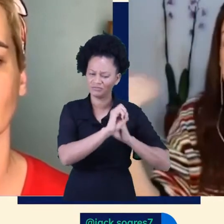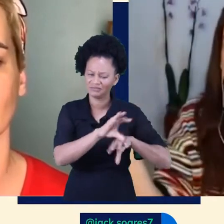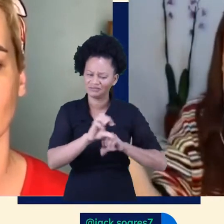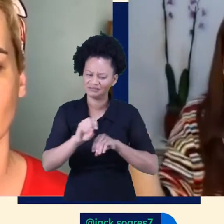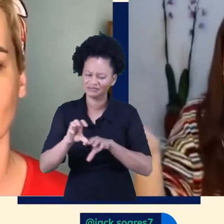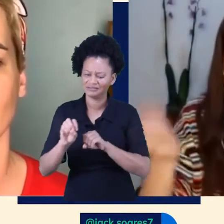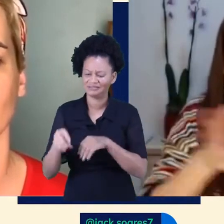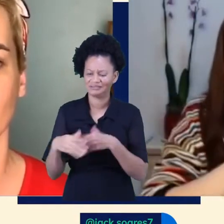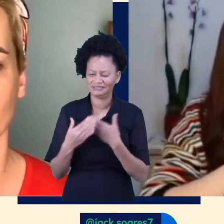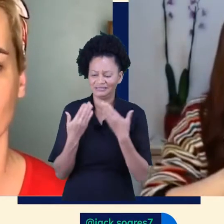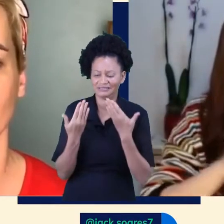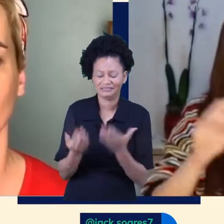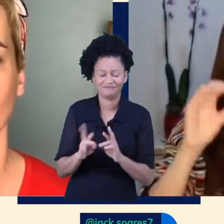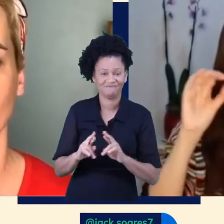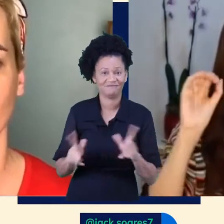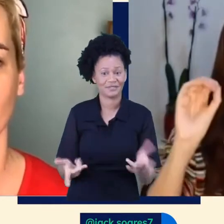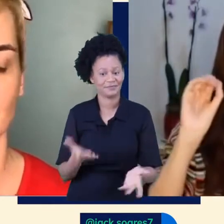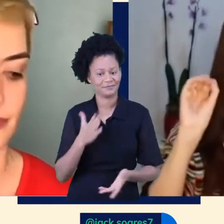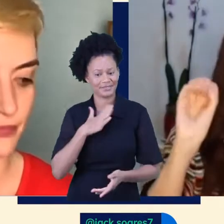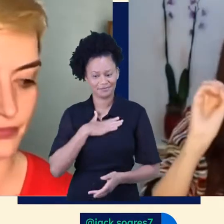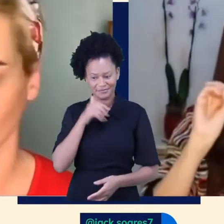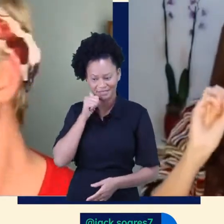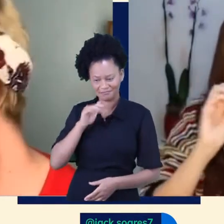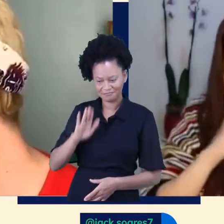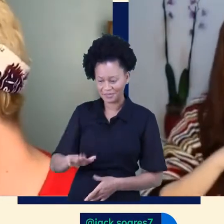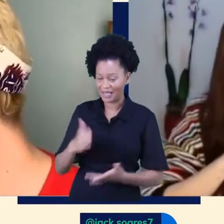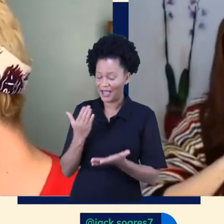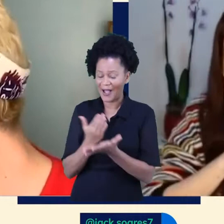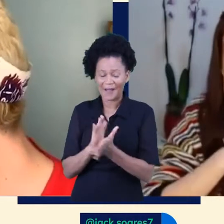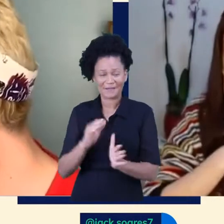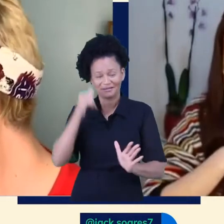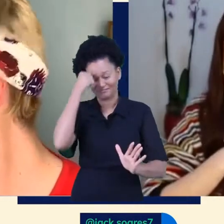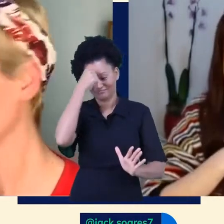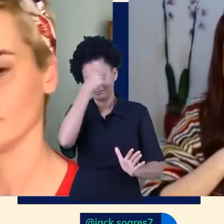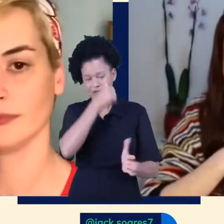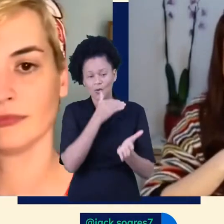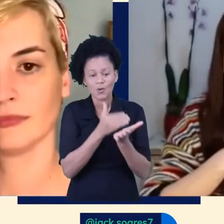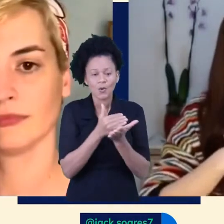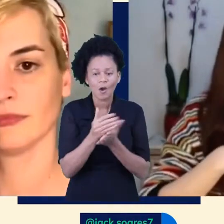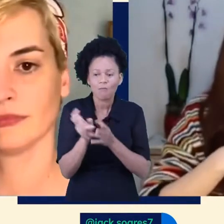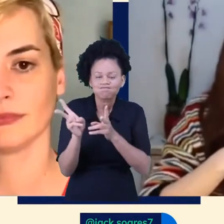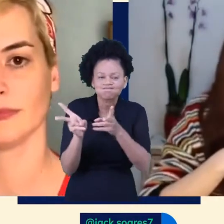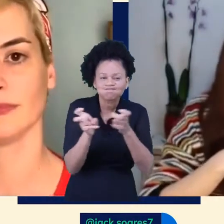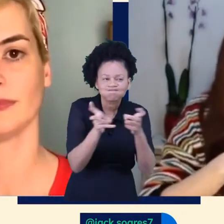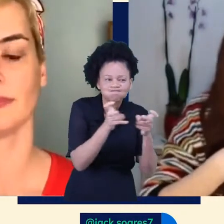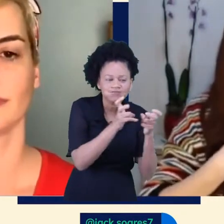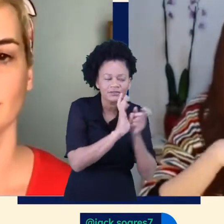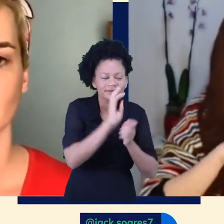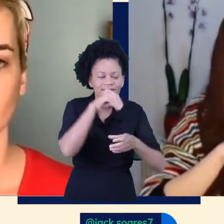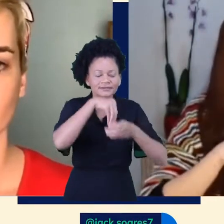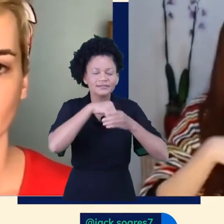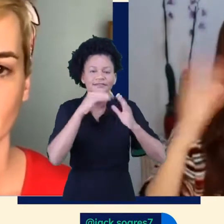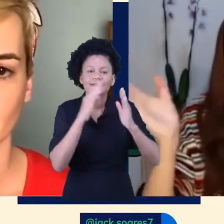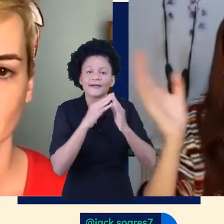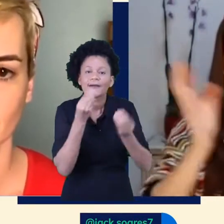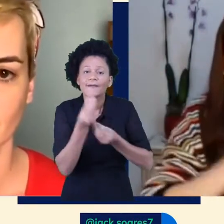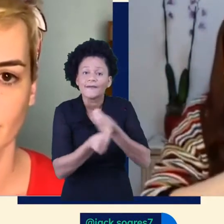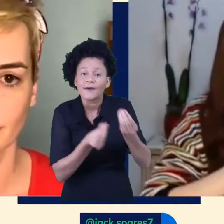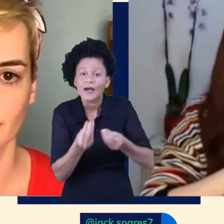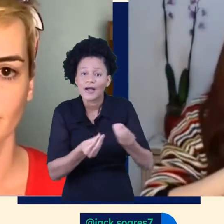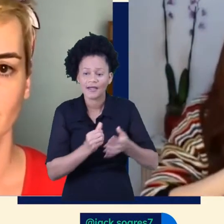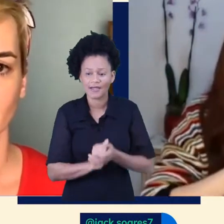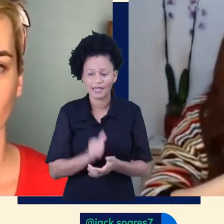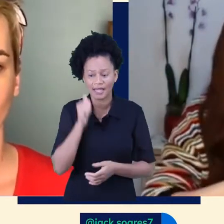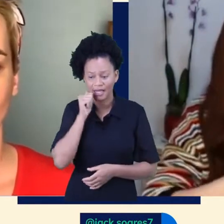vou desconstruir esses estereótipos? Começa a observar o que acontece dentro de casa. Se a menina está fazendo um chá, um bolinho legal, e